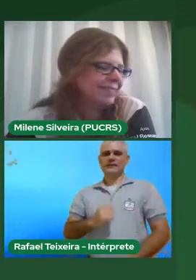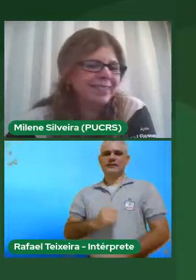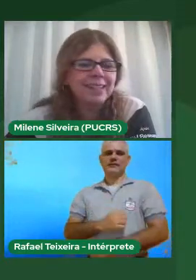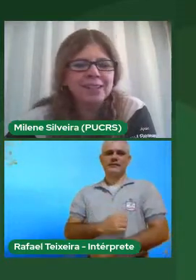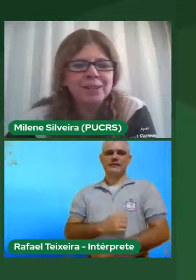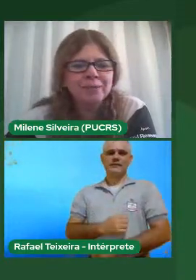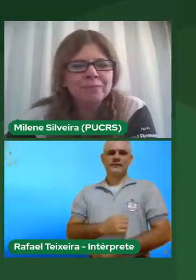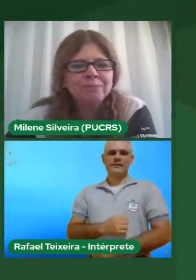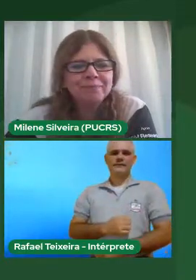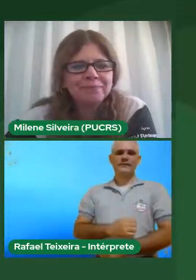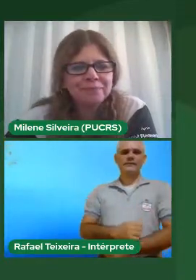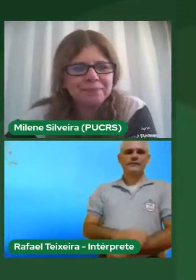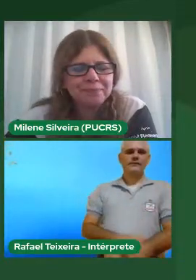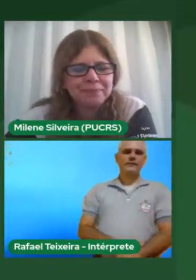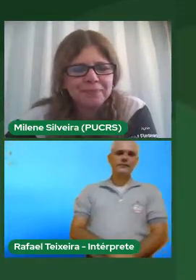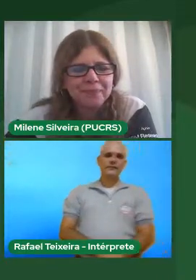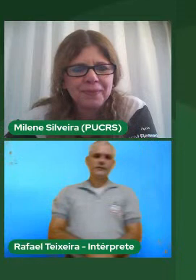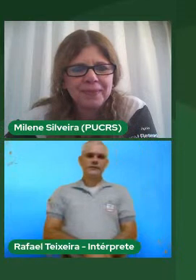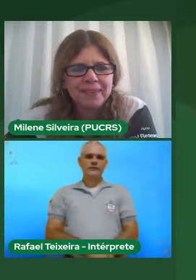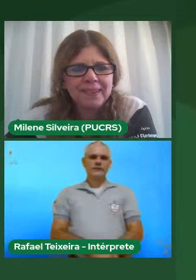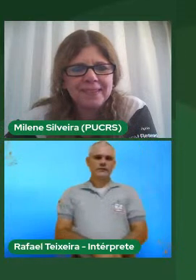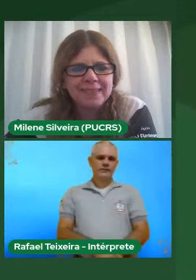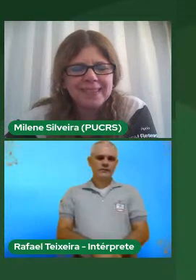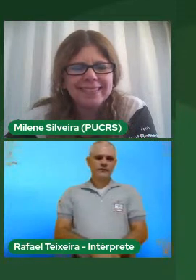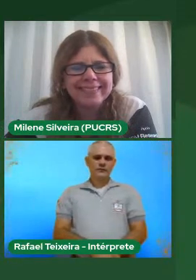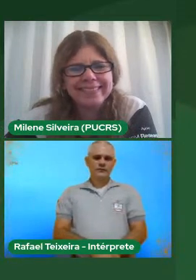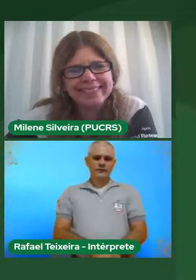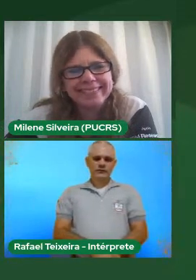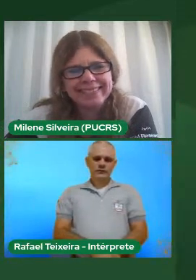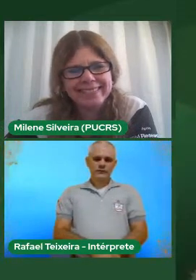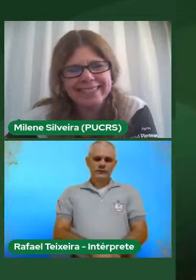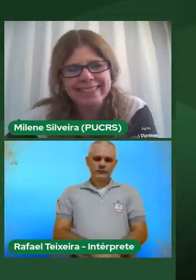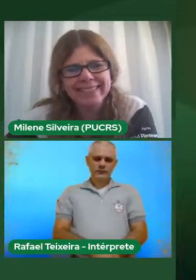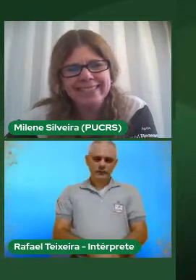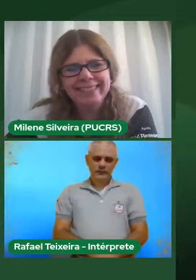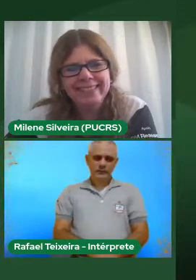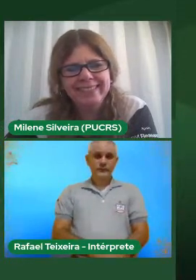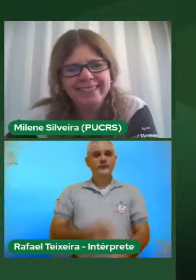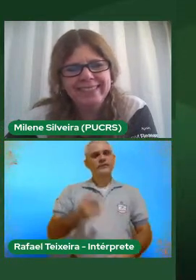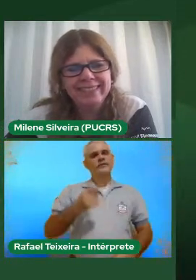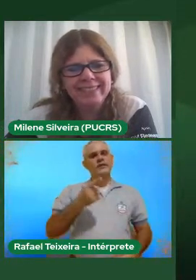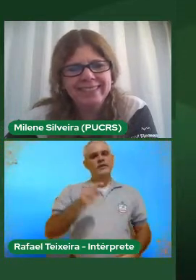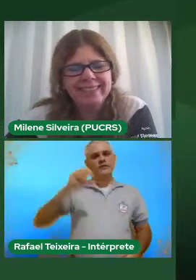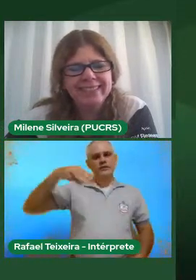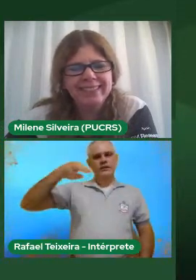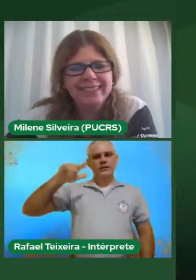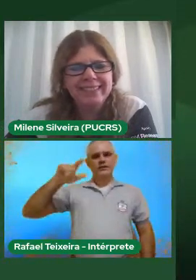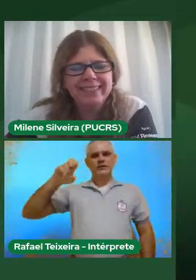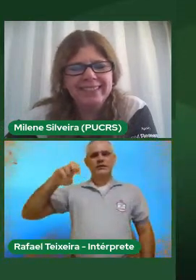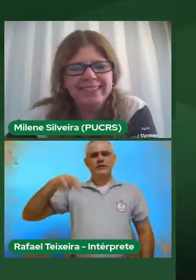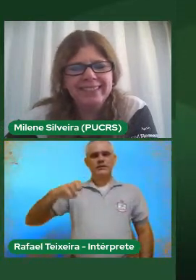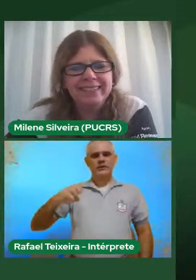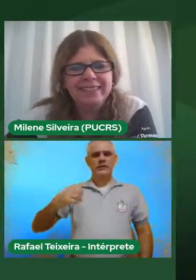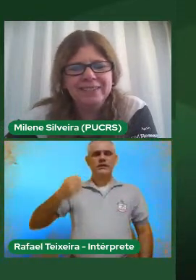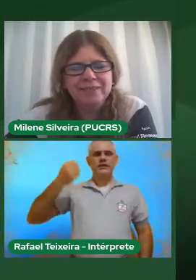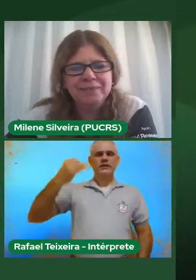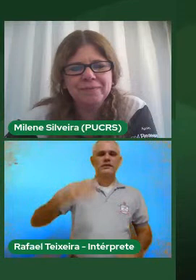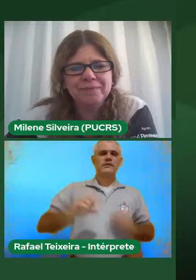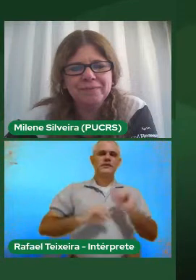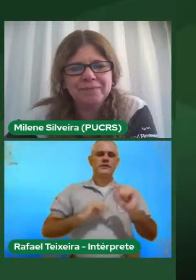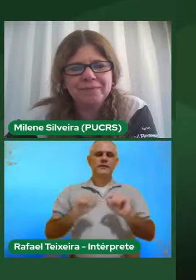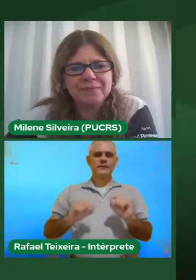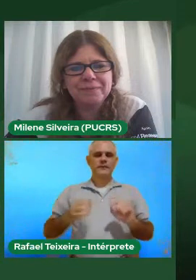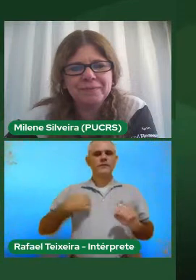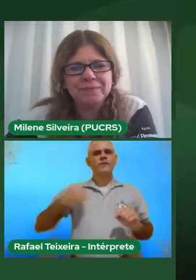grande. Querida Milene, essa é uma pequena homenagem para você. Bem, sei que provavelmente nos vimos